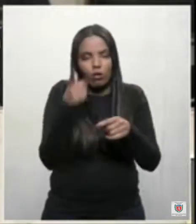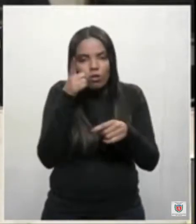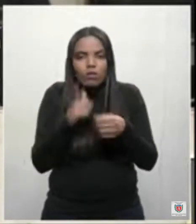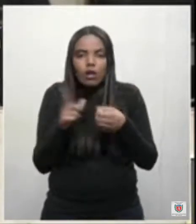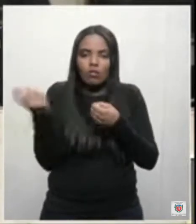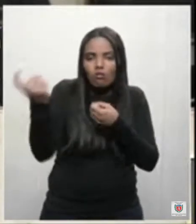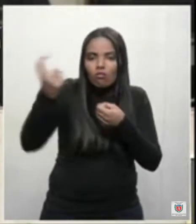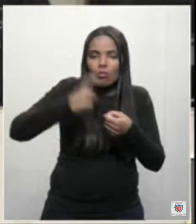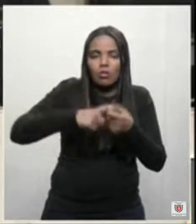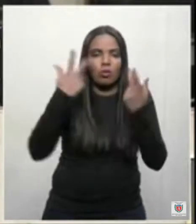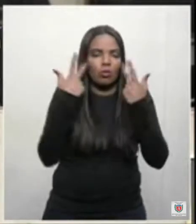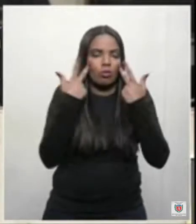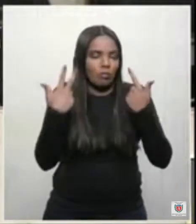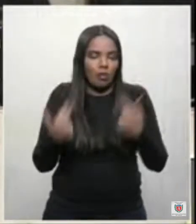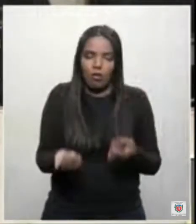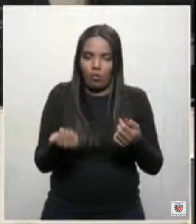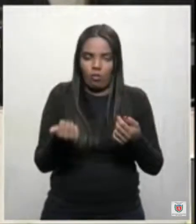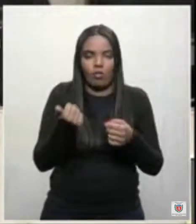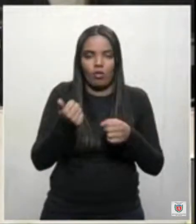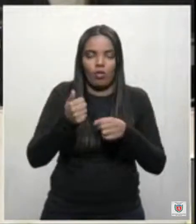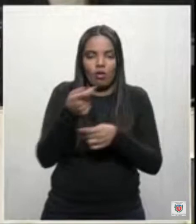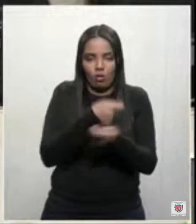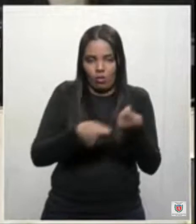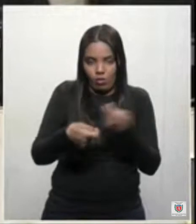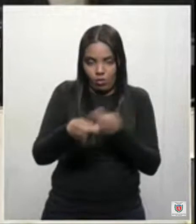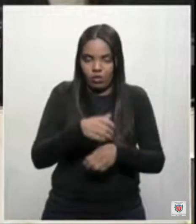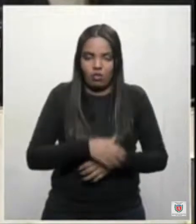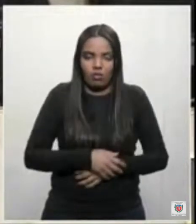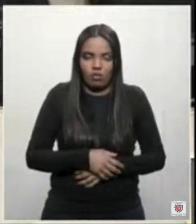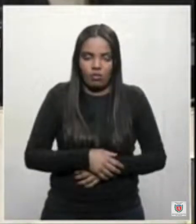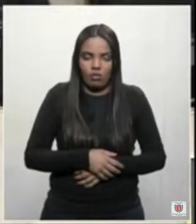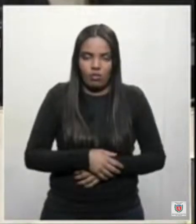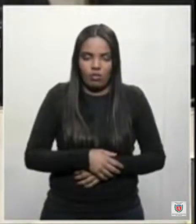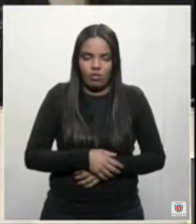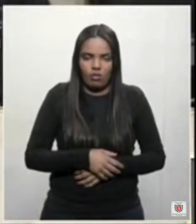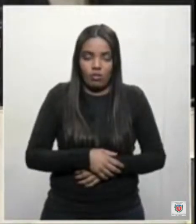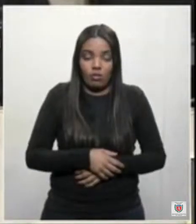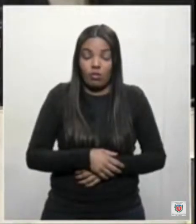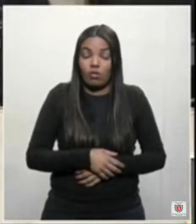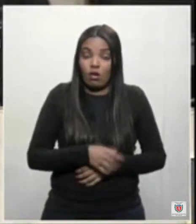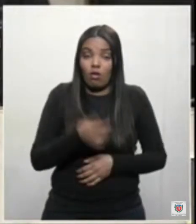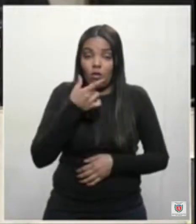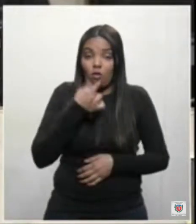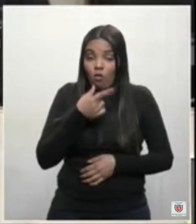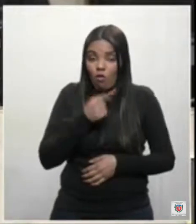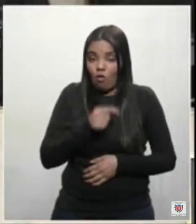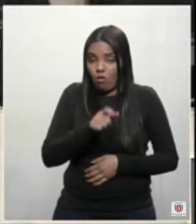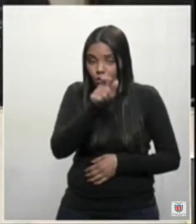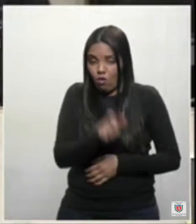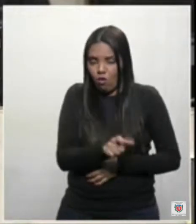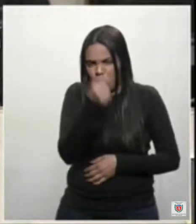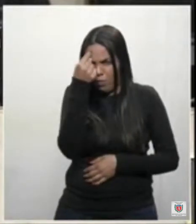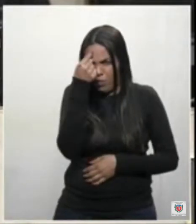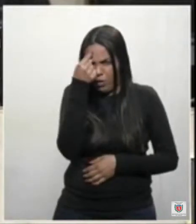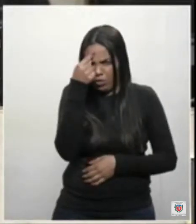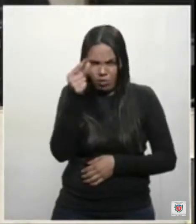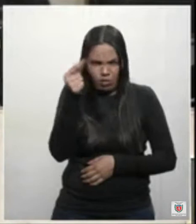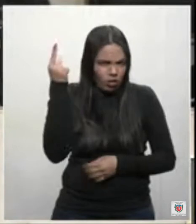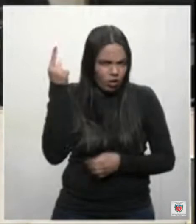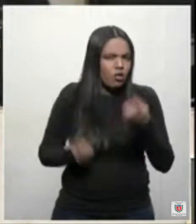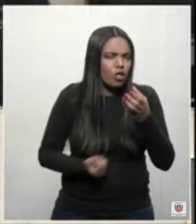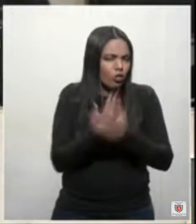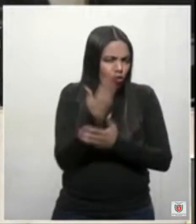não haveria a necessidade de nenhum tipo de intervenção. Aí, o Keynes também tinha pensado nisso anteriormente, quando ele publica o